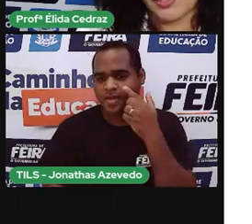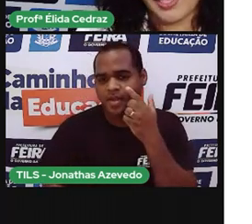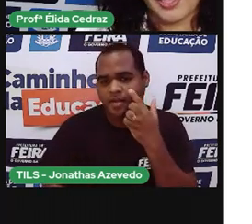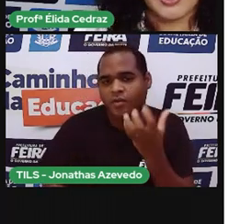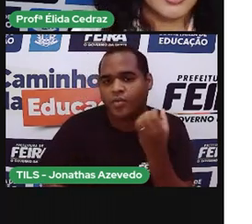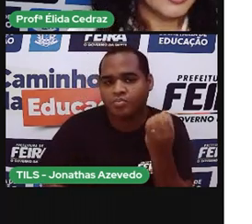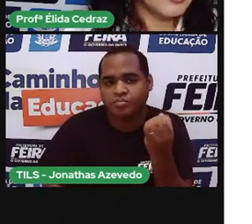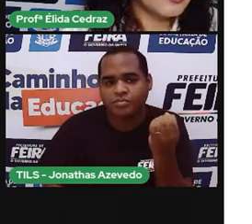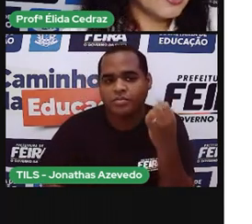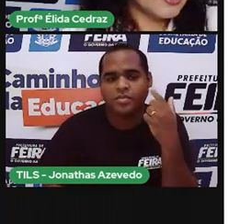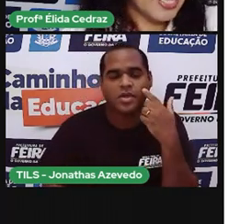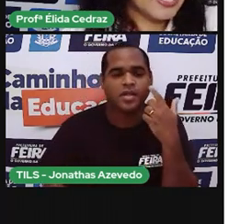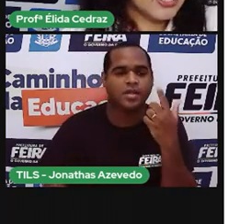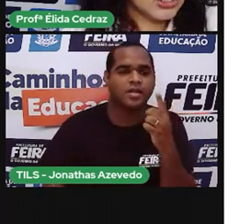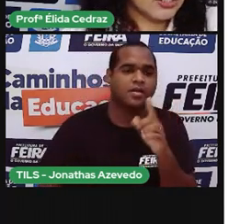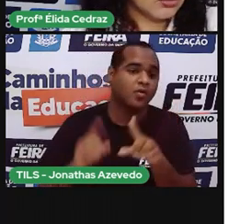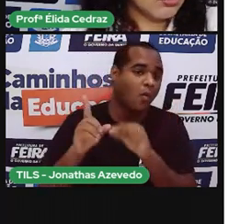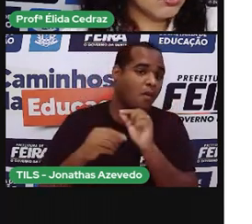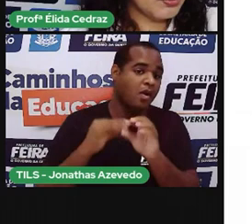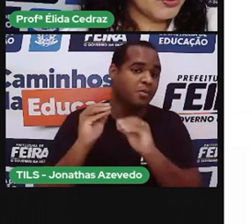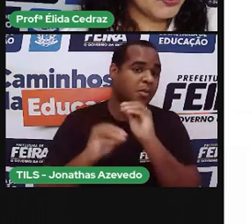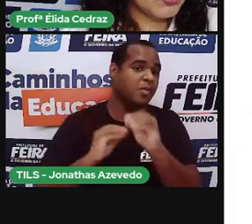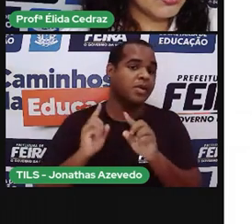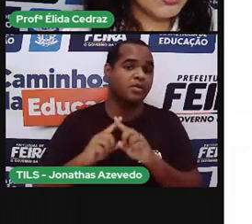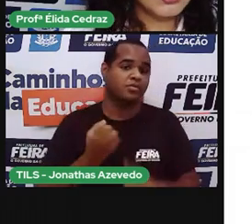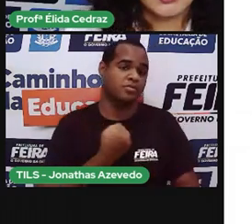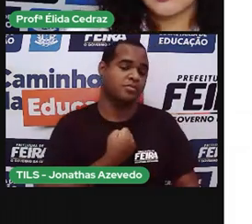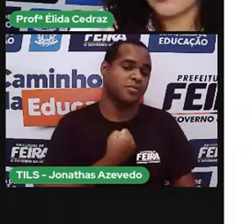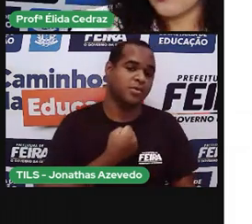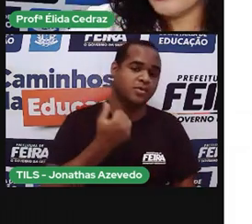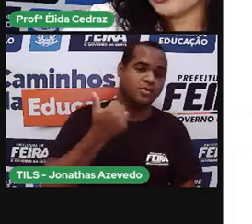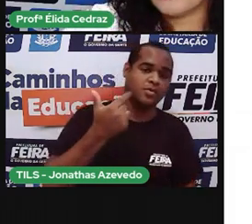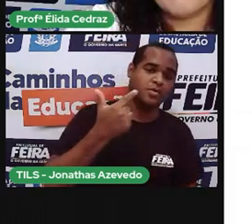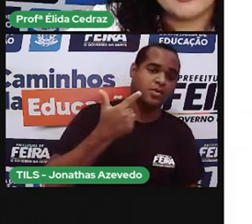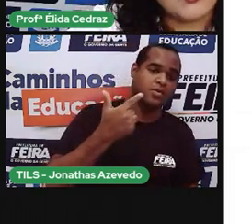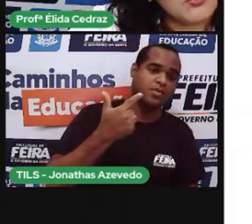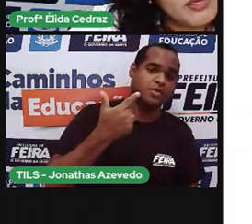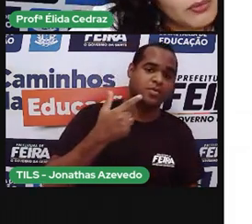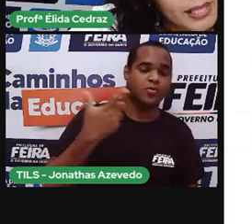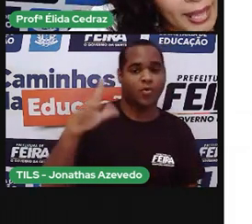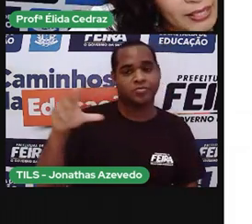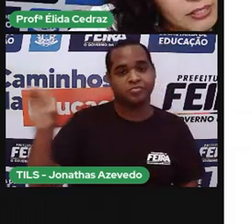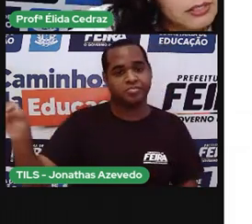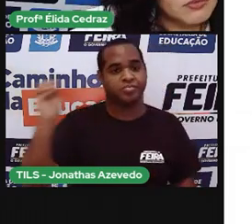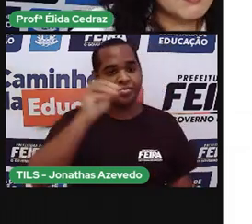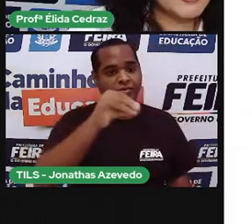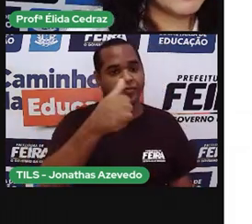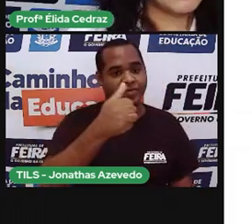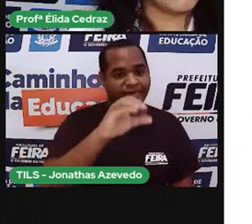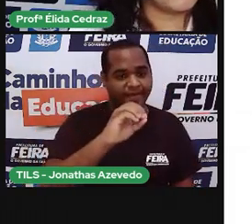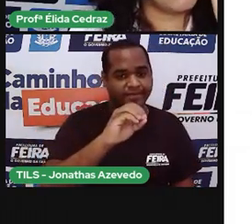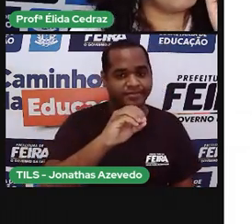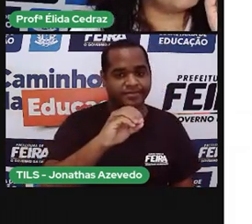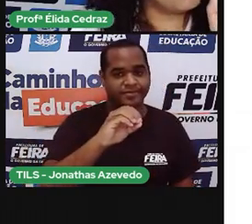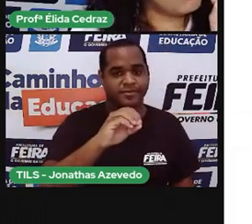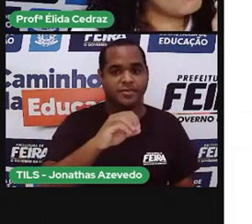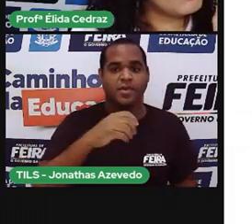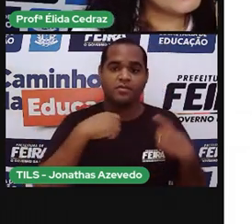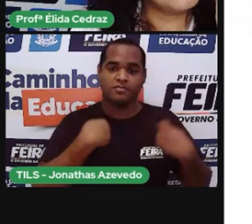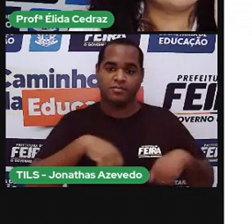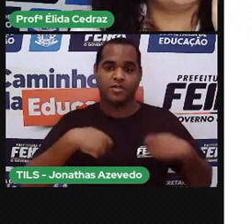poder colocar na lista, no número 1, o instrumento número 10. Você vai ter que colocar